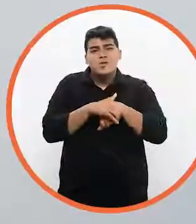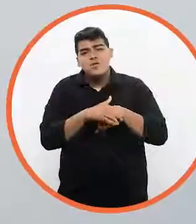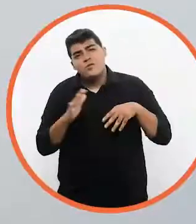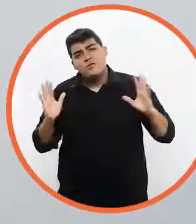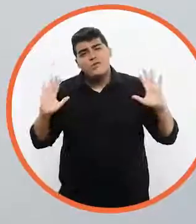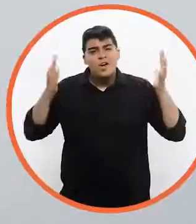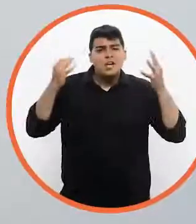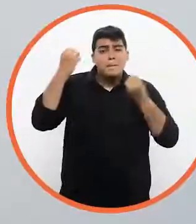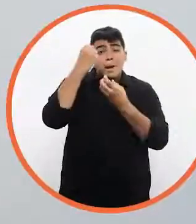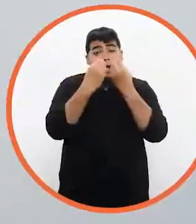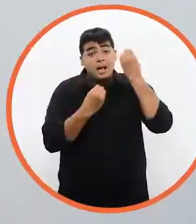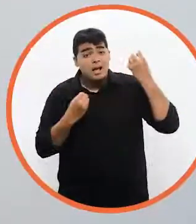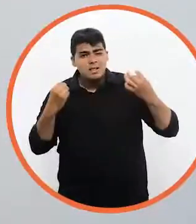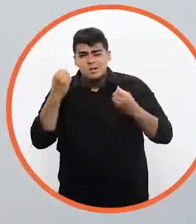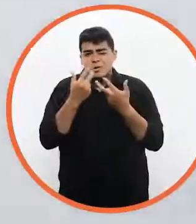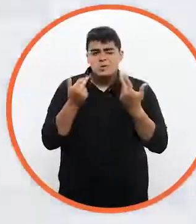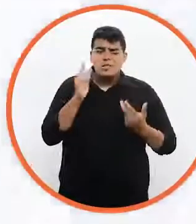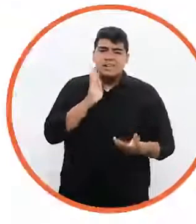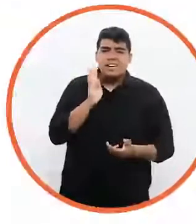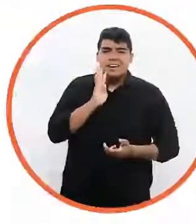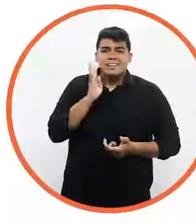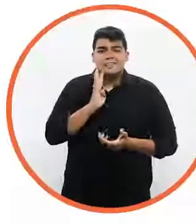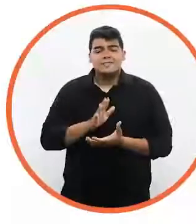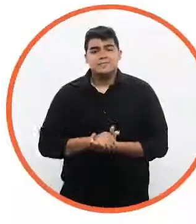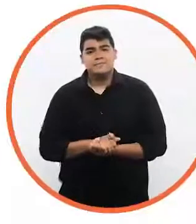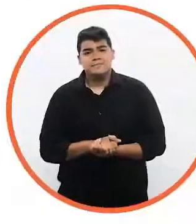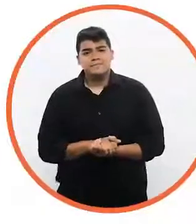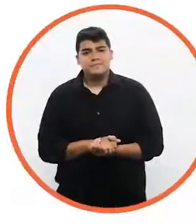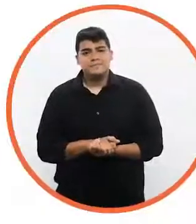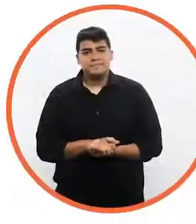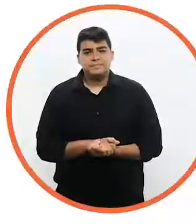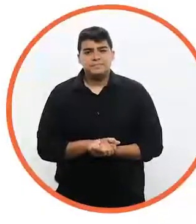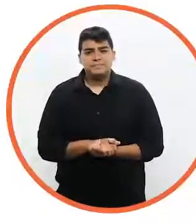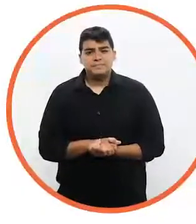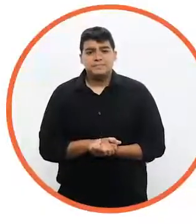uma noite, uma festa, né, uma balada, uma coisa bem legal.